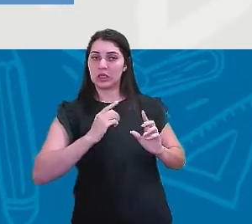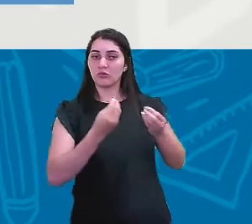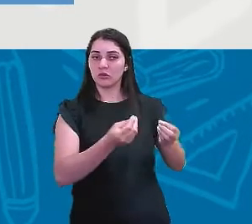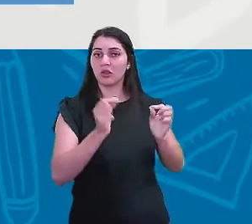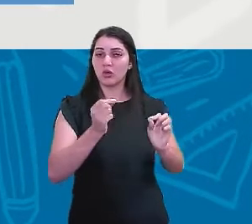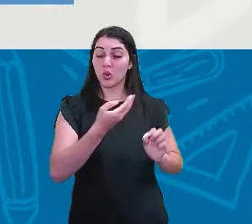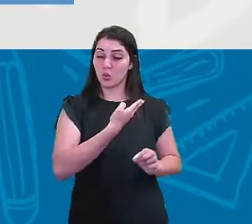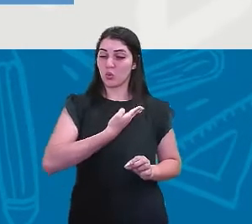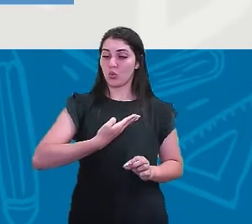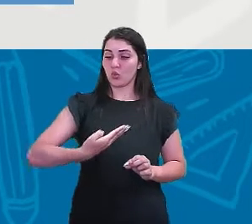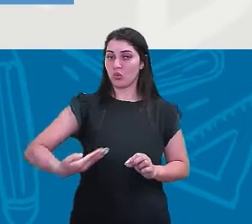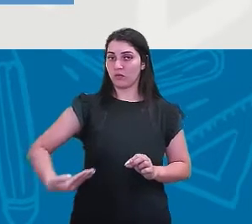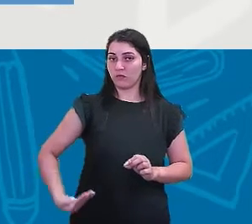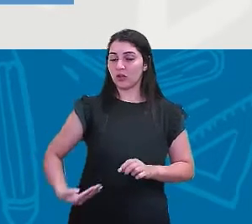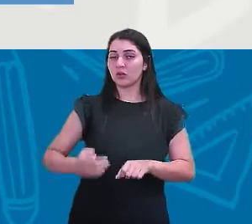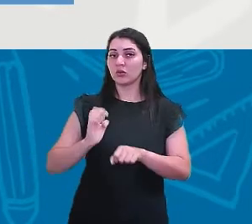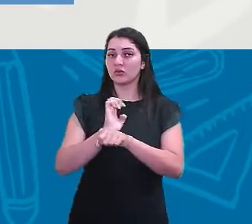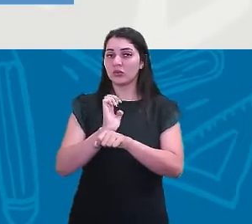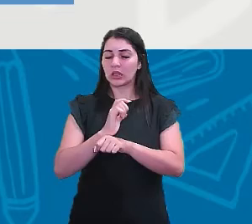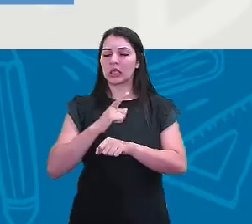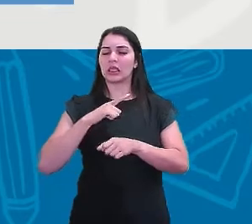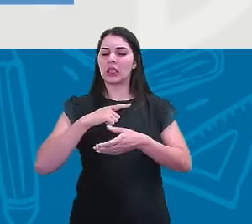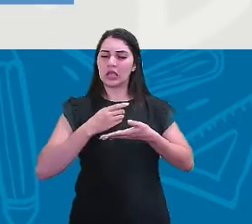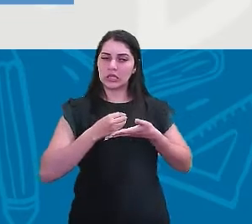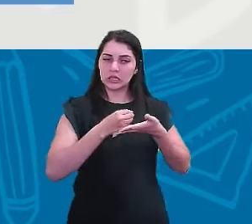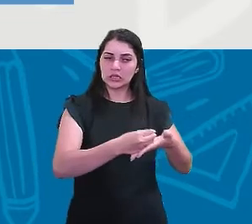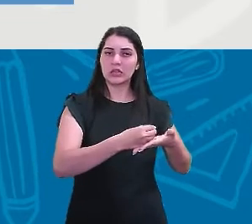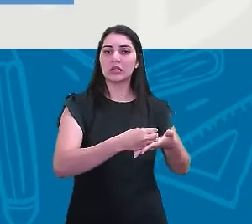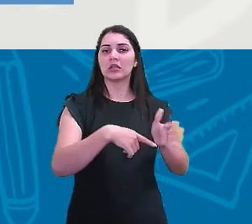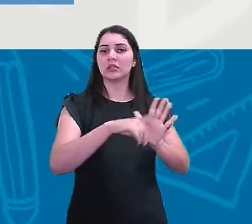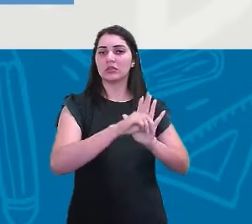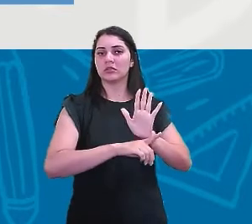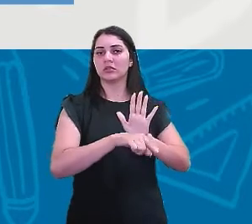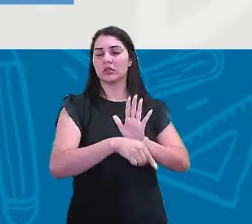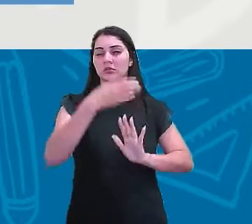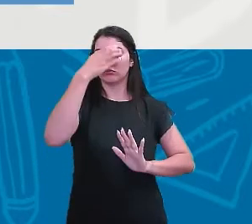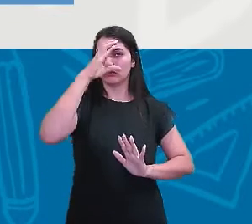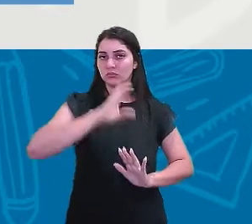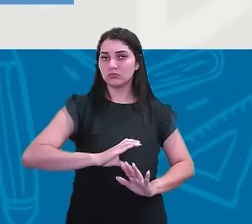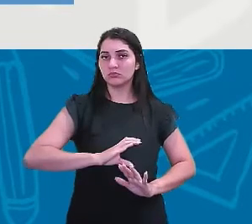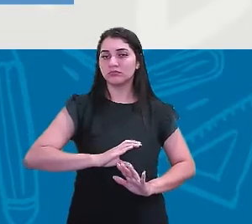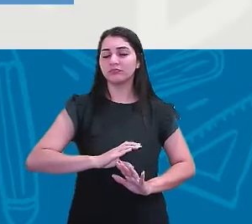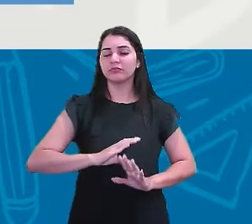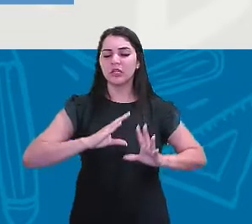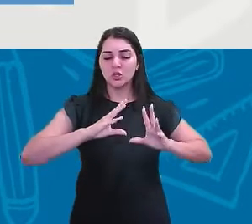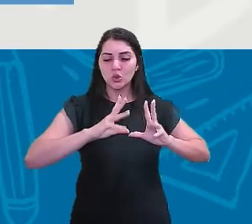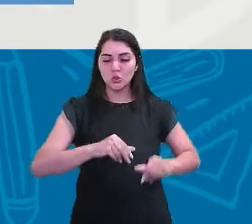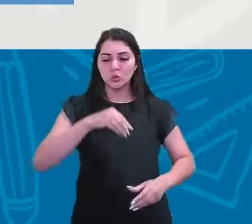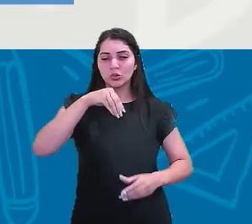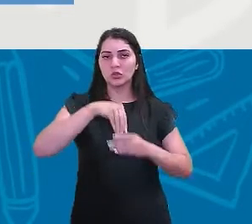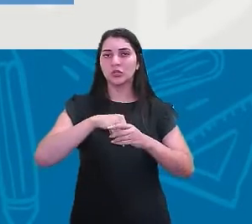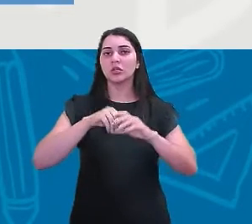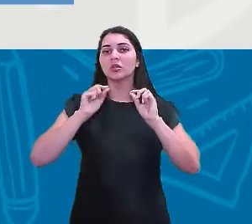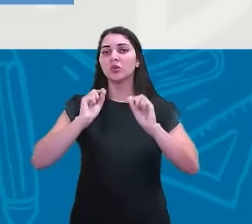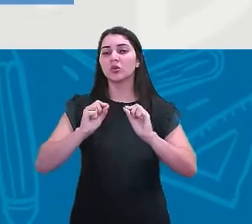certo? É o órgão maior, tem que dar esses direitos ao cidadão. E isso tudo está dentro da